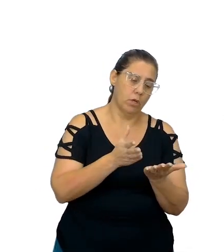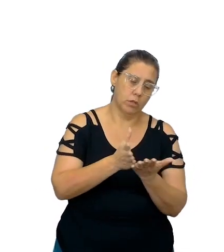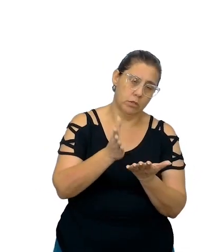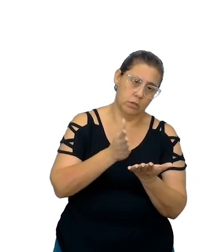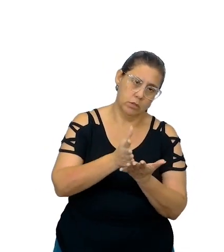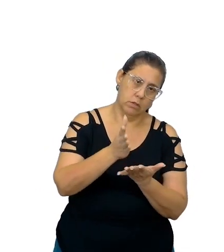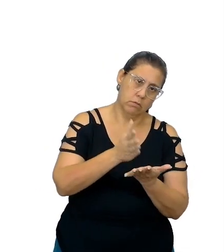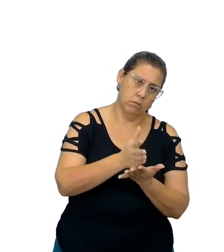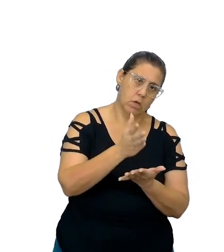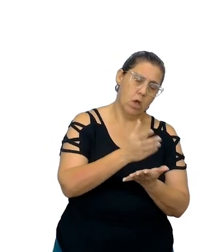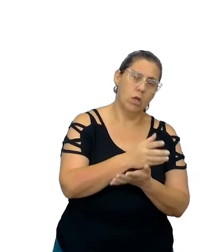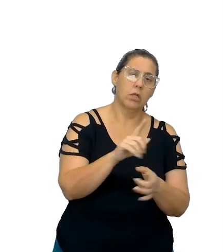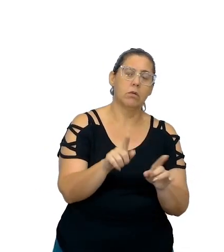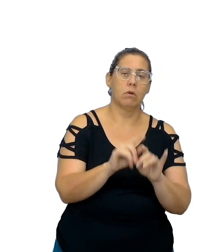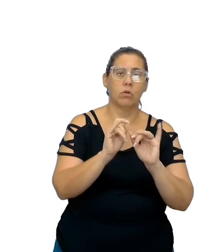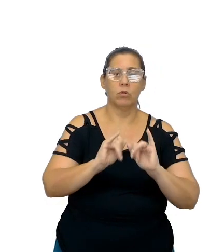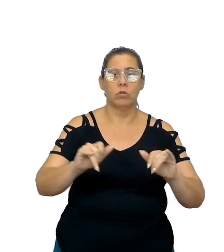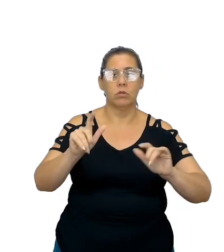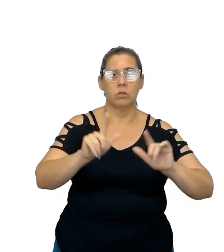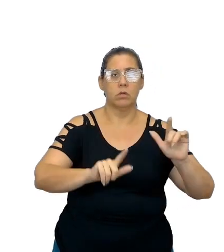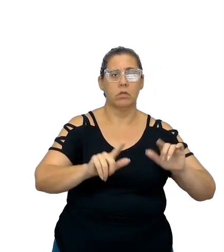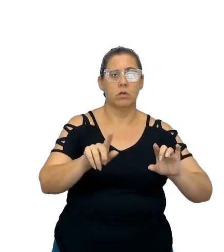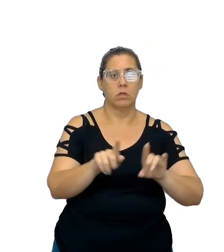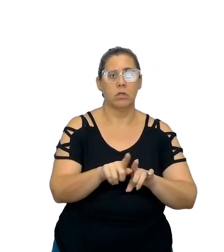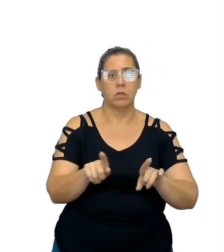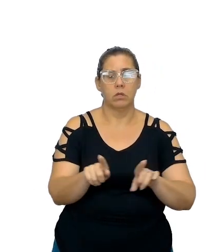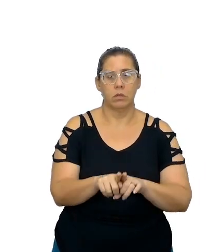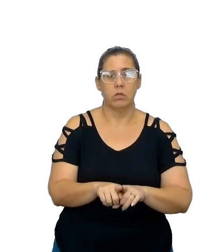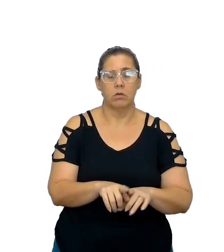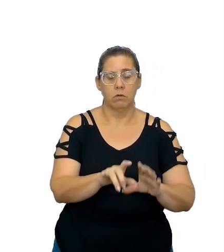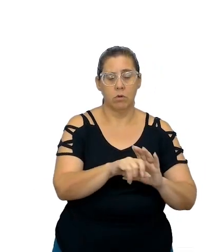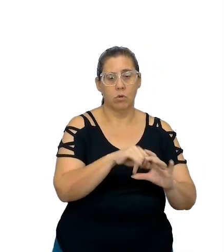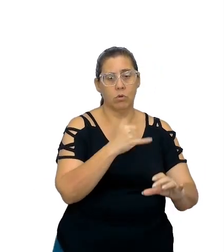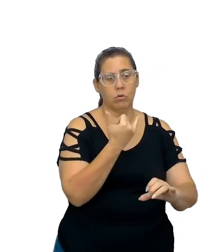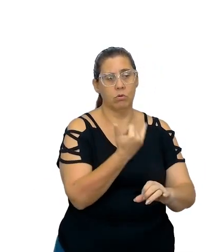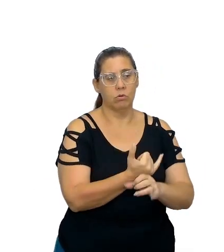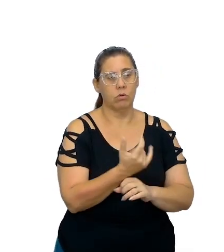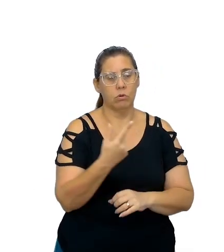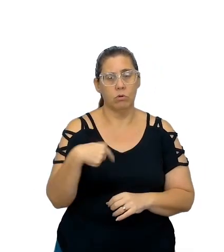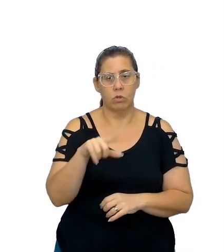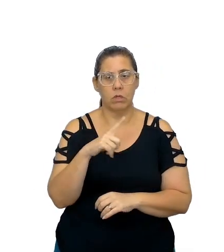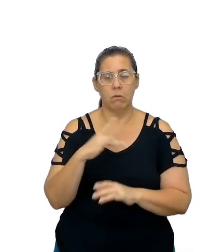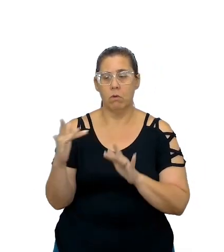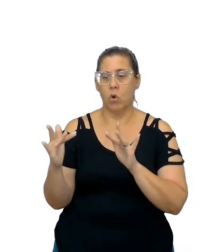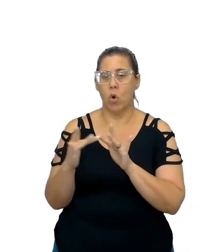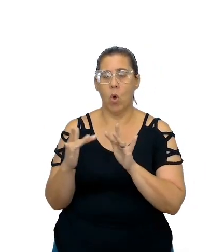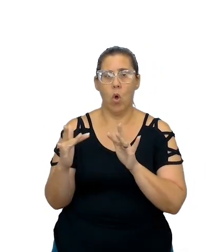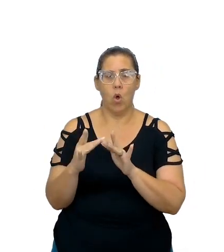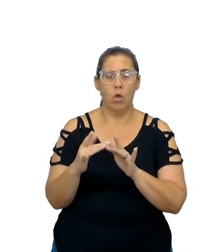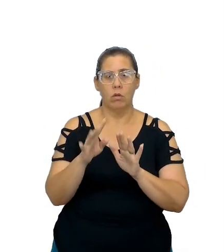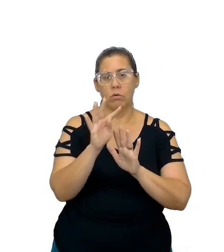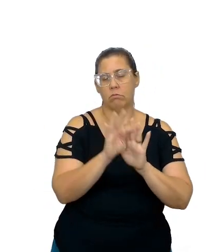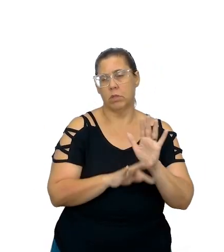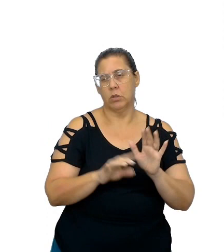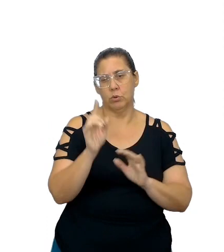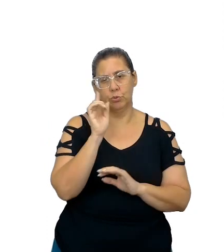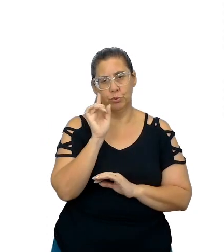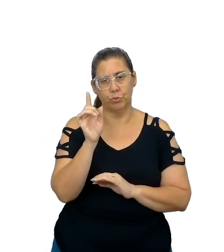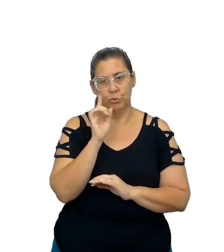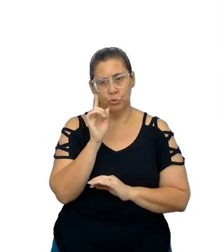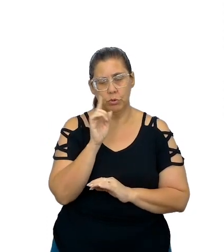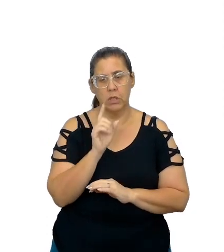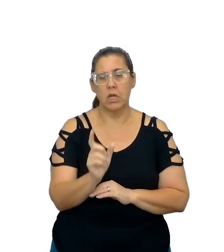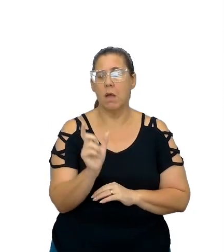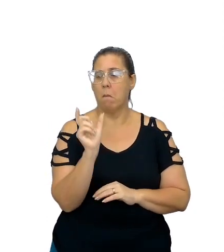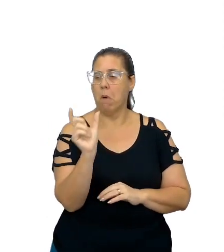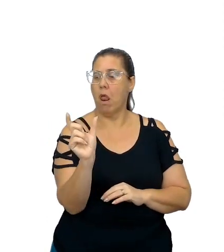as notícias televisivas e os vídeos de fãs no YouTube. Nós temos contato com esses textos constantemente, né? E a